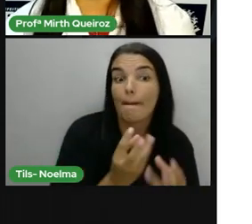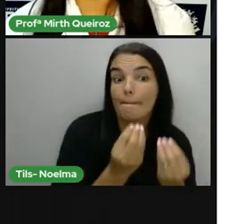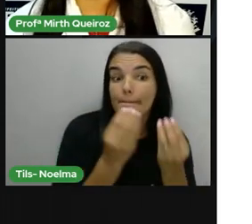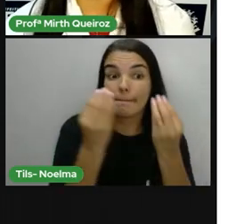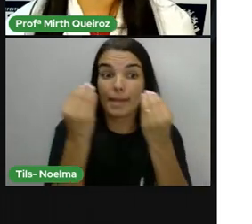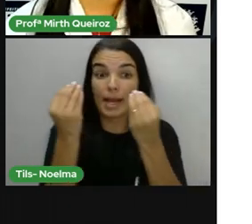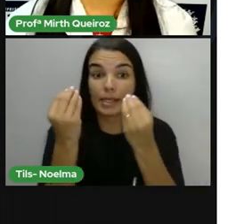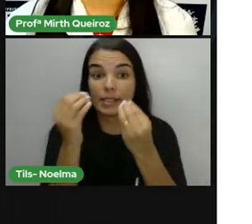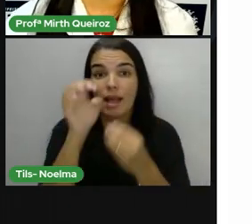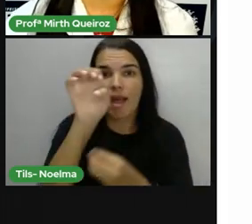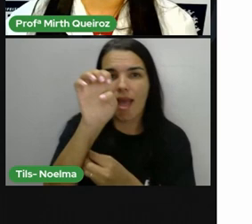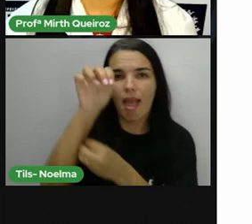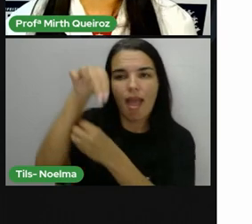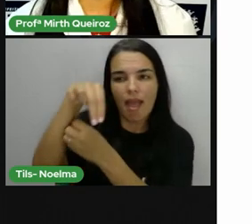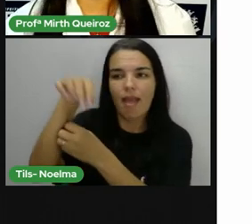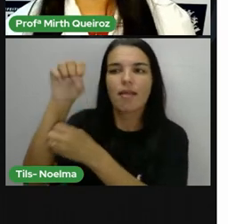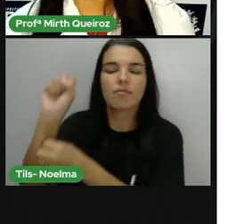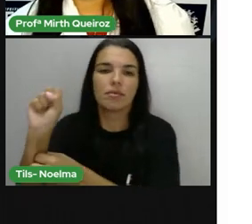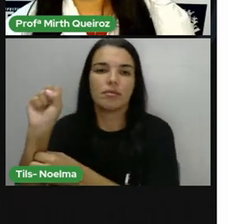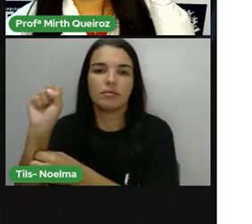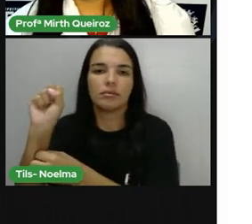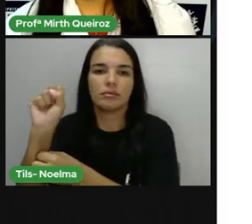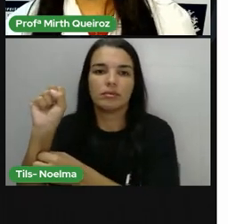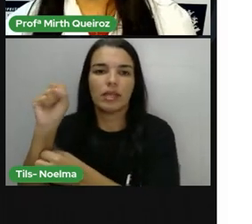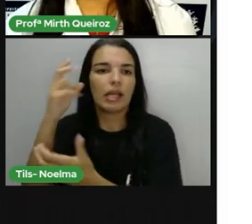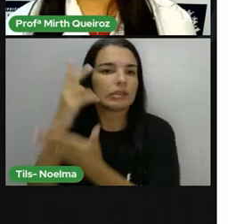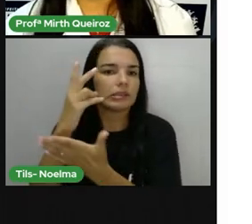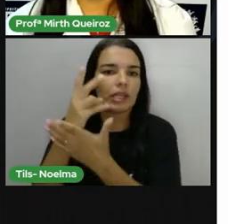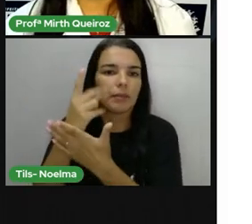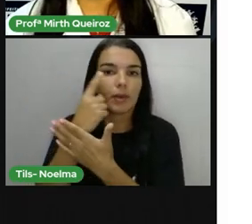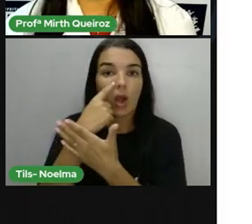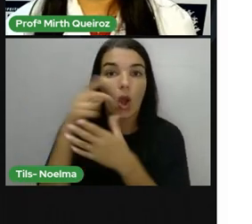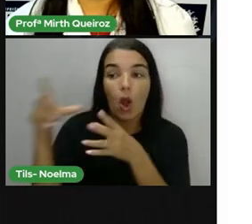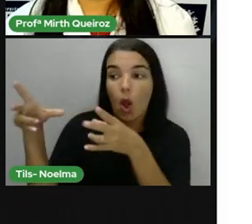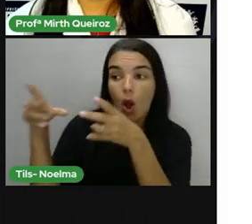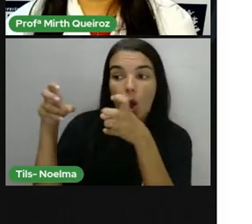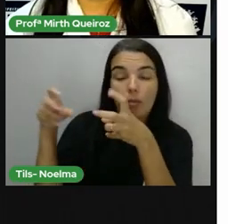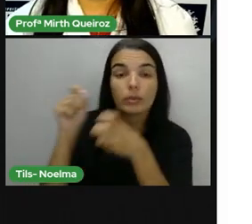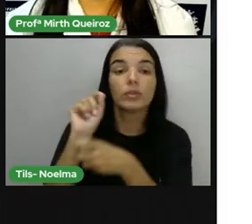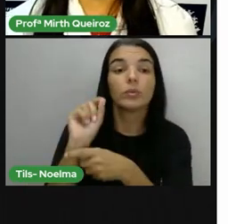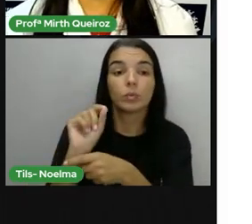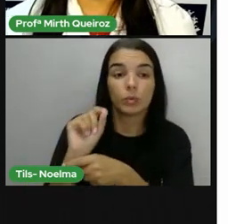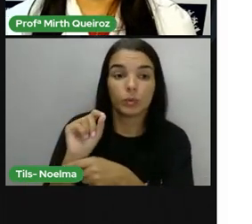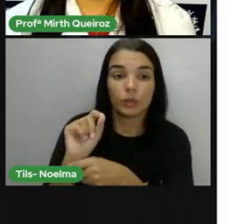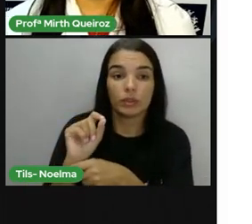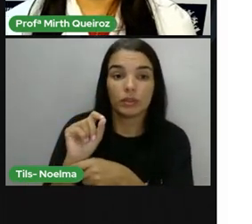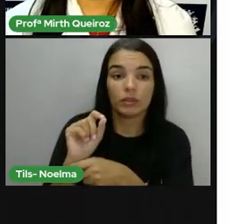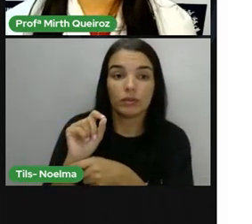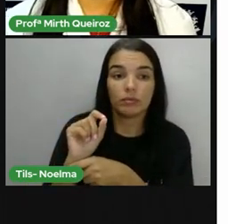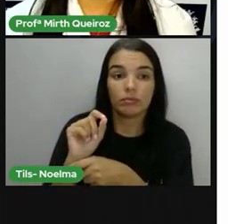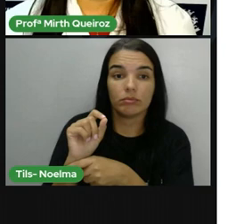Próton, prótons. Neutro, neutros. Observe que,